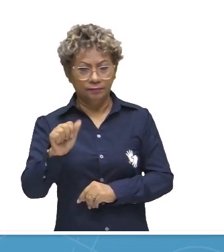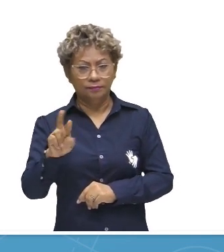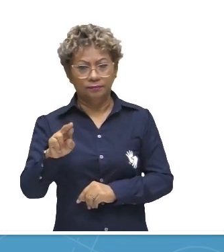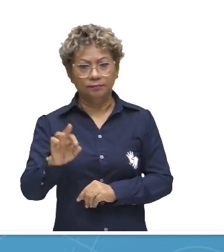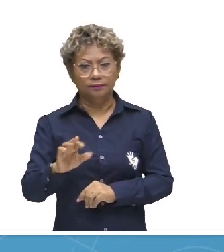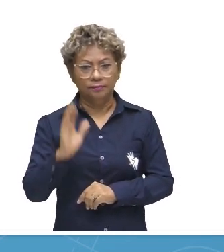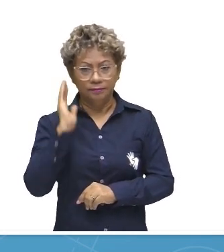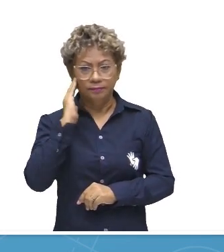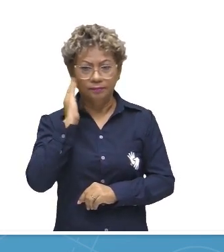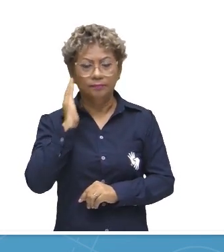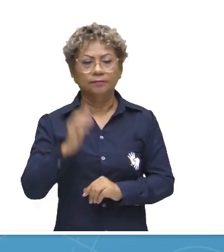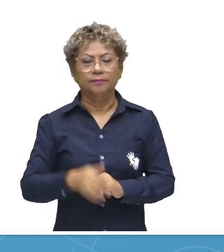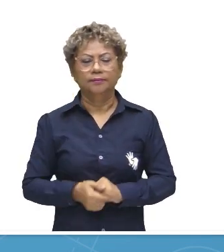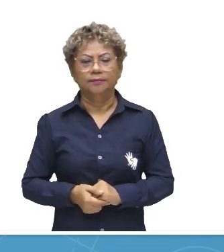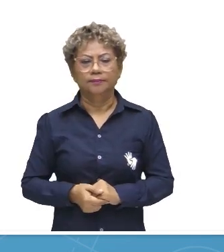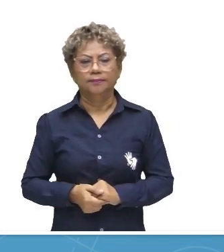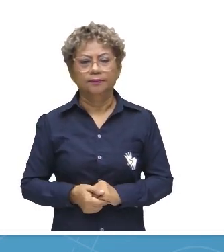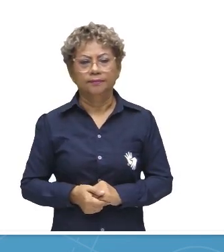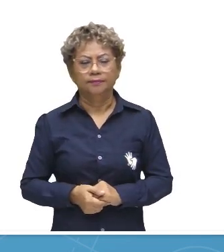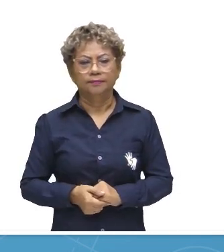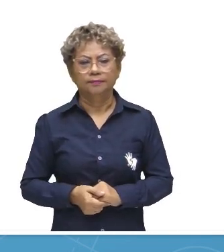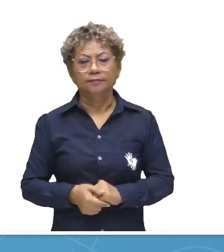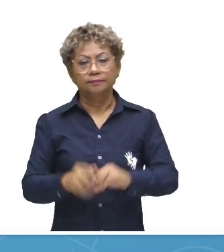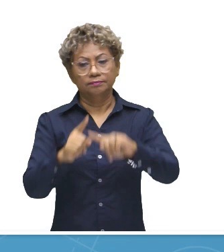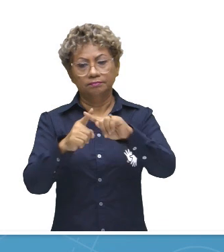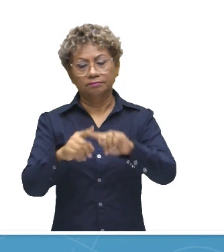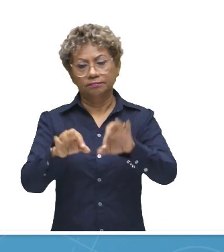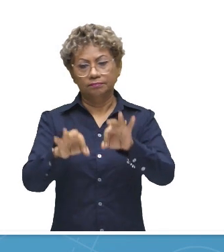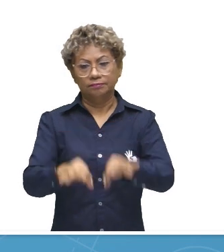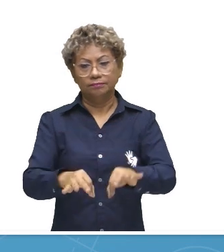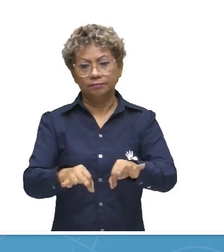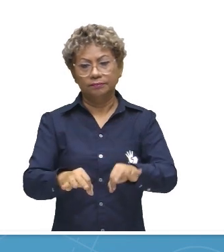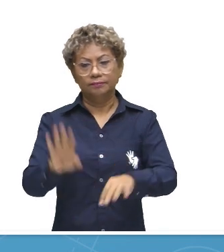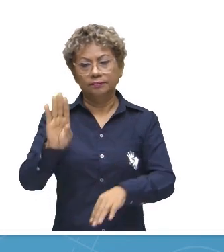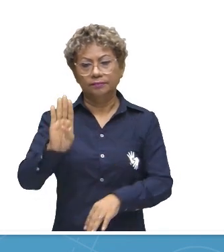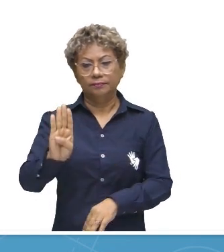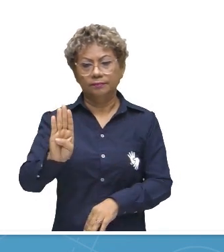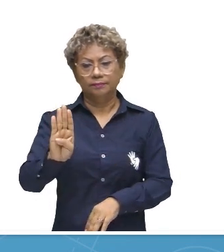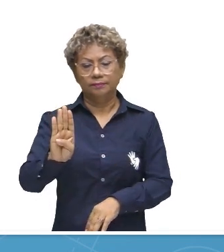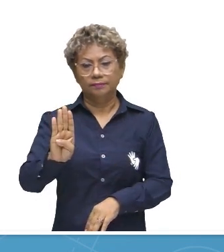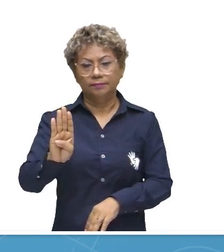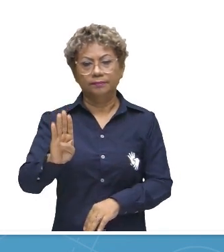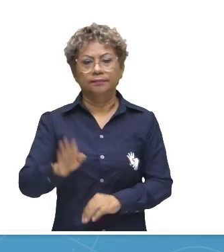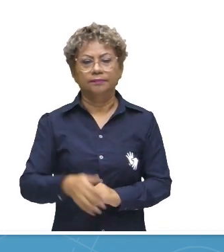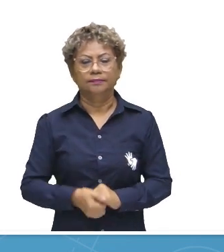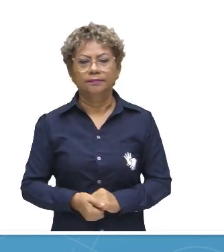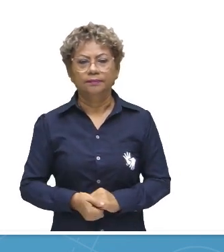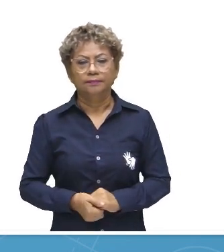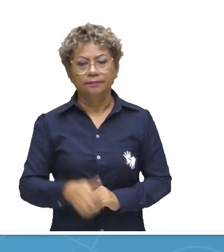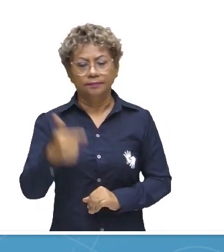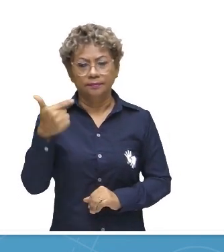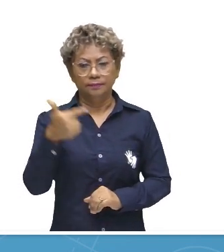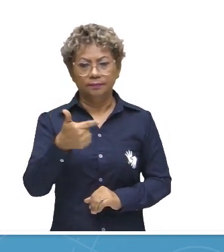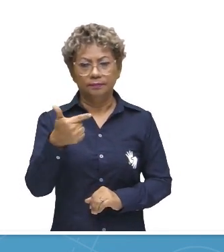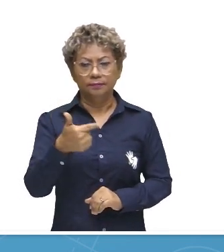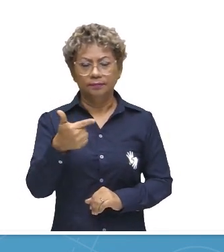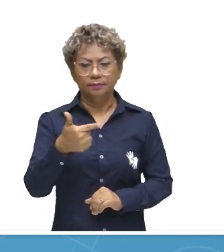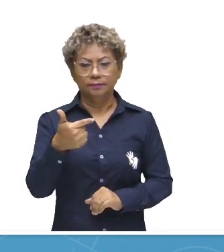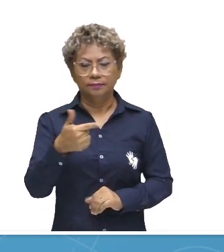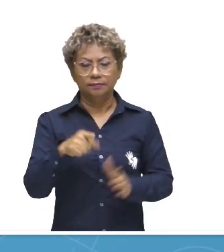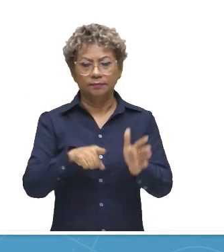Pois bem, nós temos aí todas as definições dadas, correto? Vamos agora para a nossa próxima